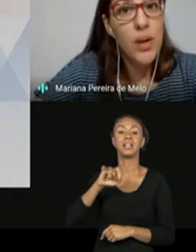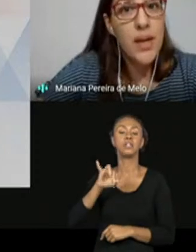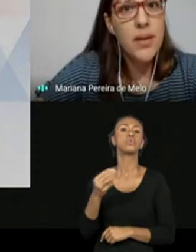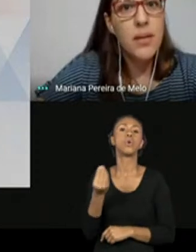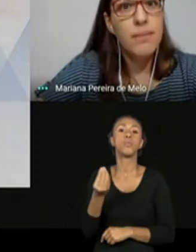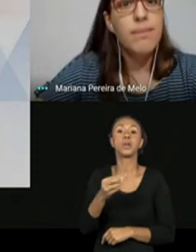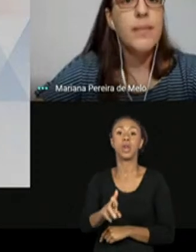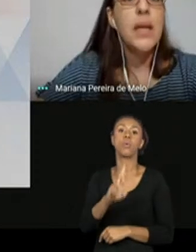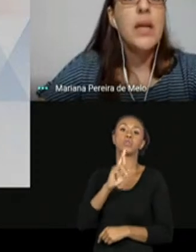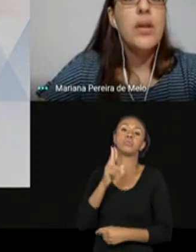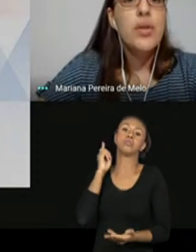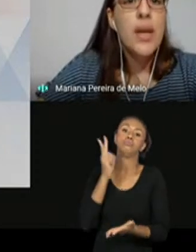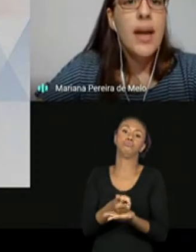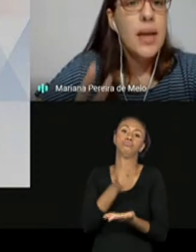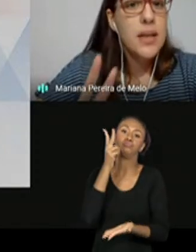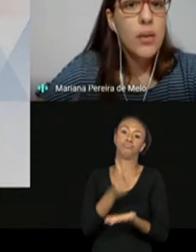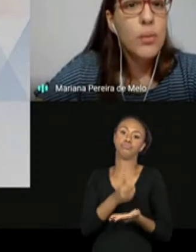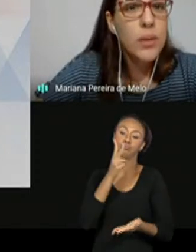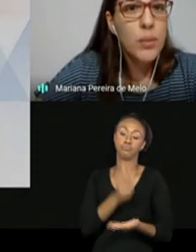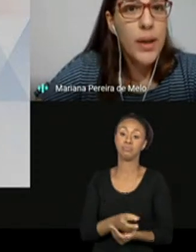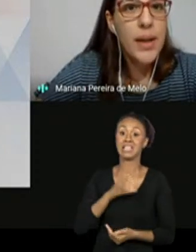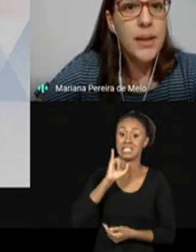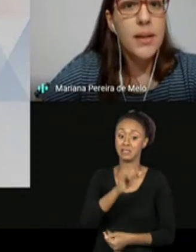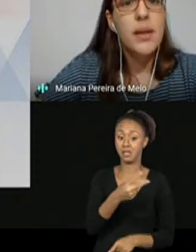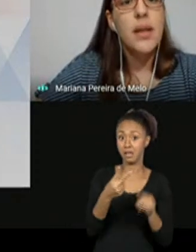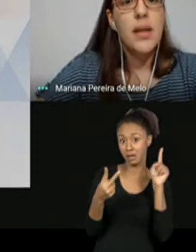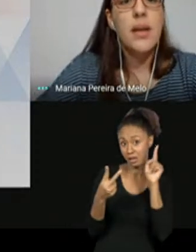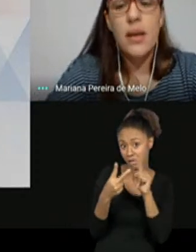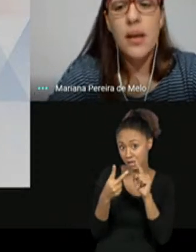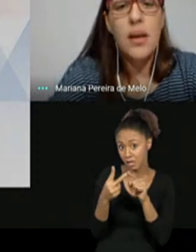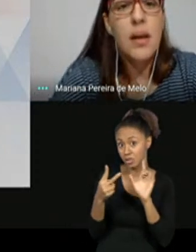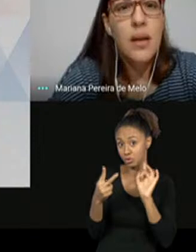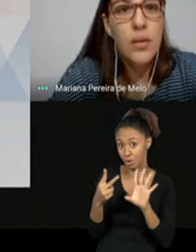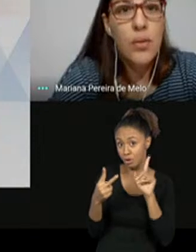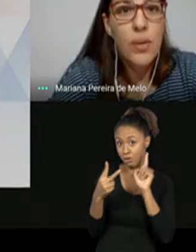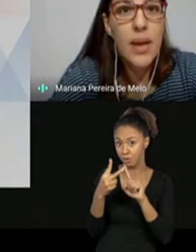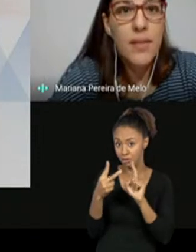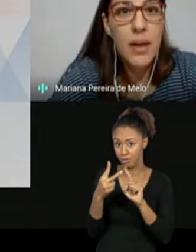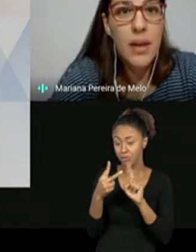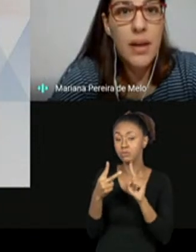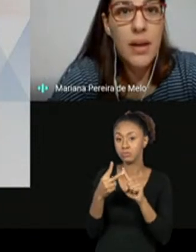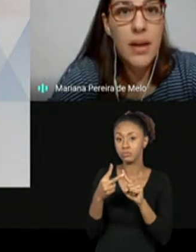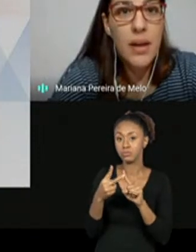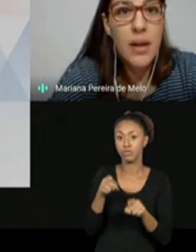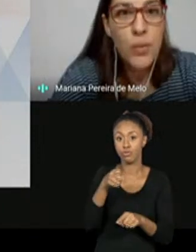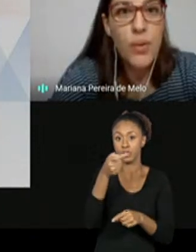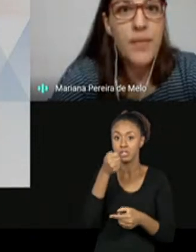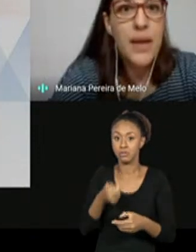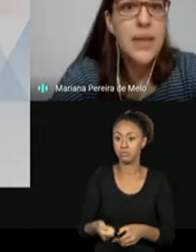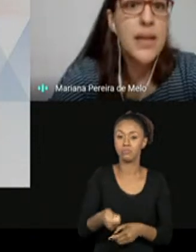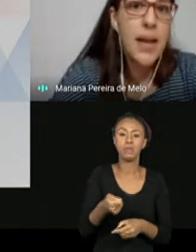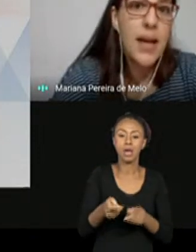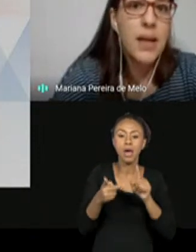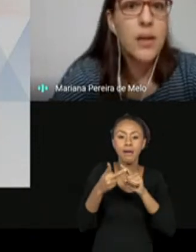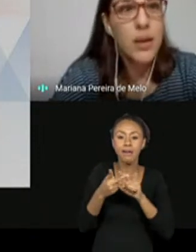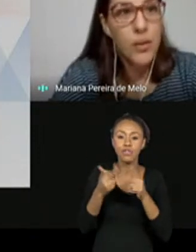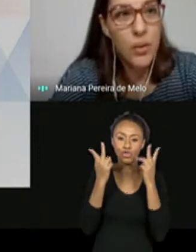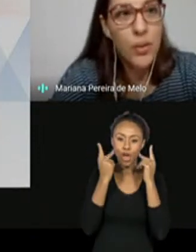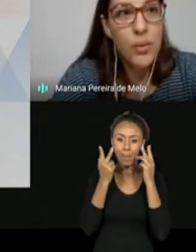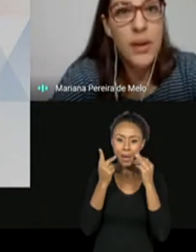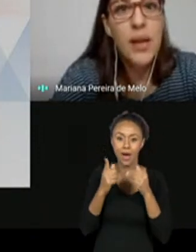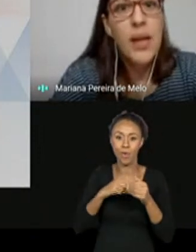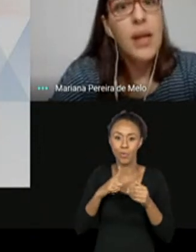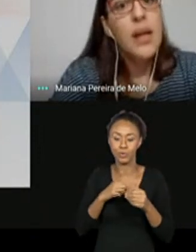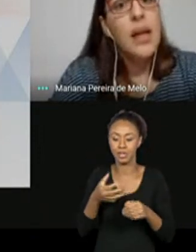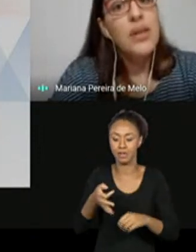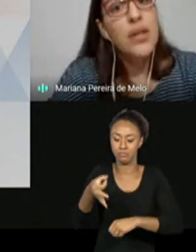você conhece. Já a segunda moeda, com a moeda comum, com a face cara e